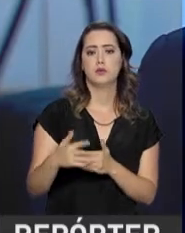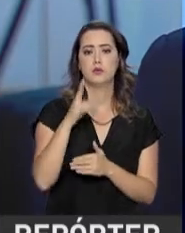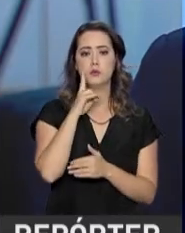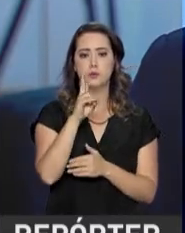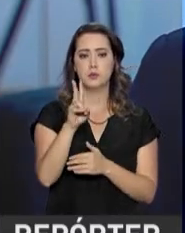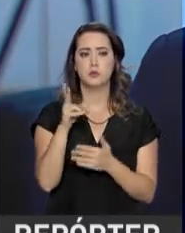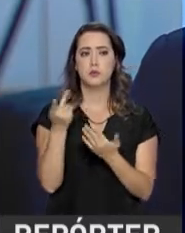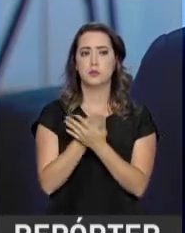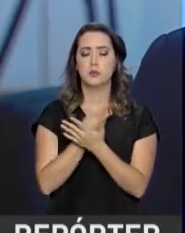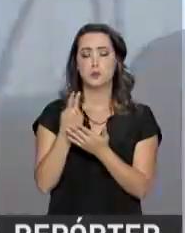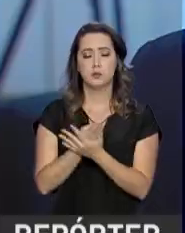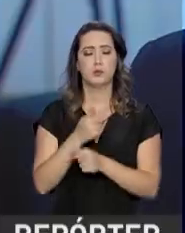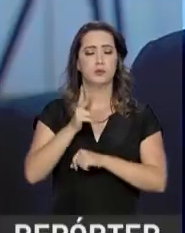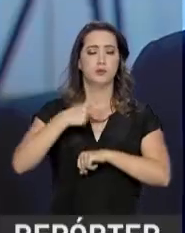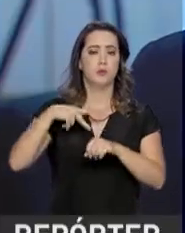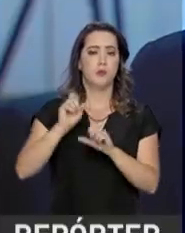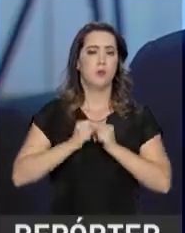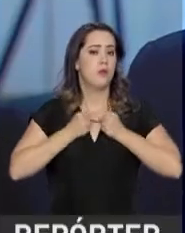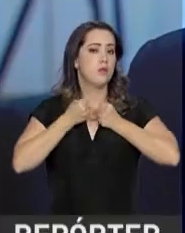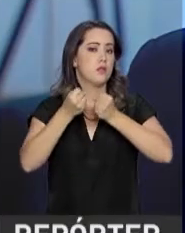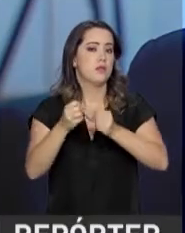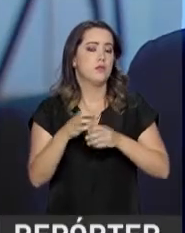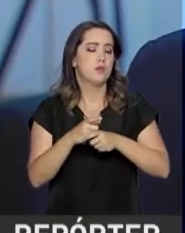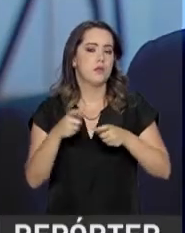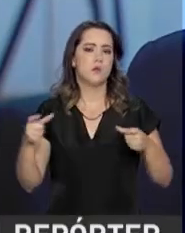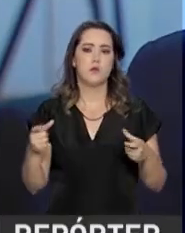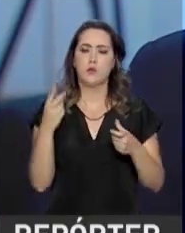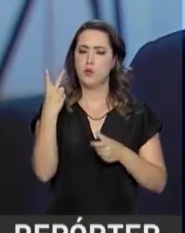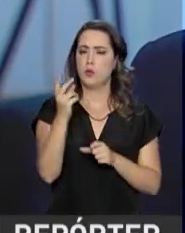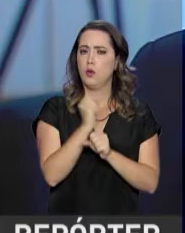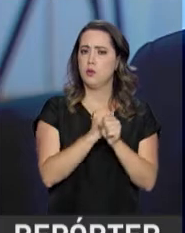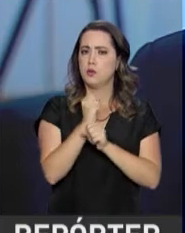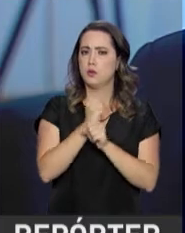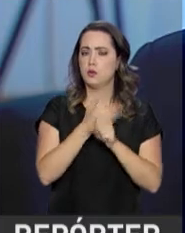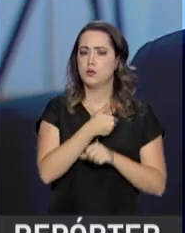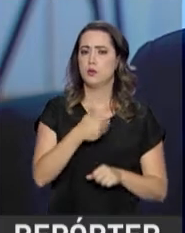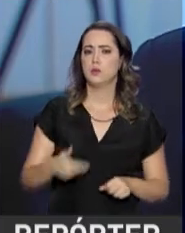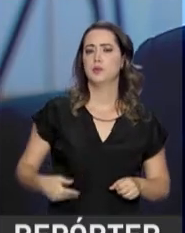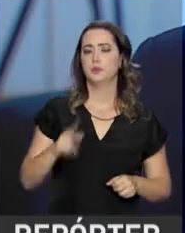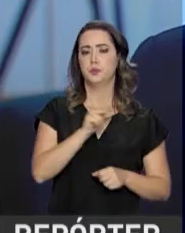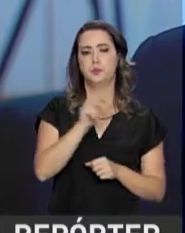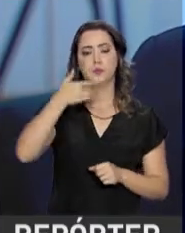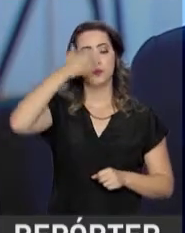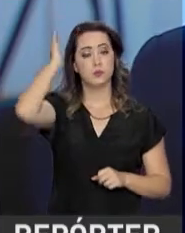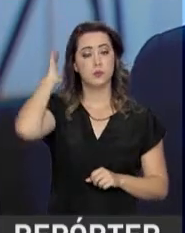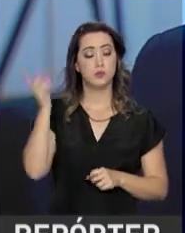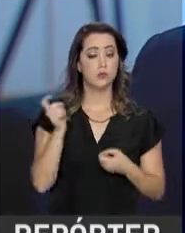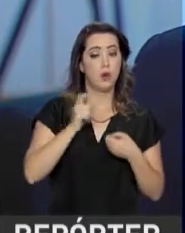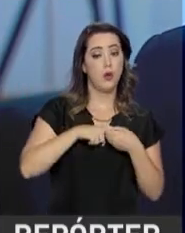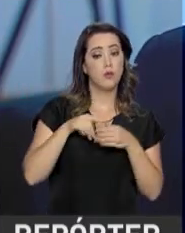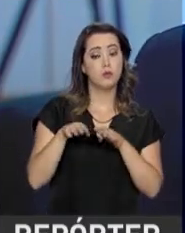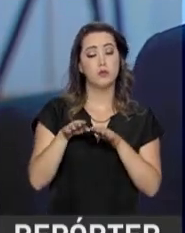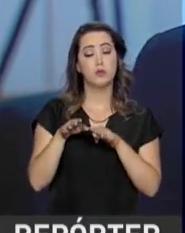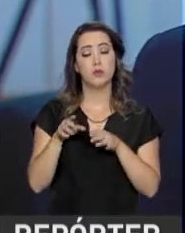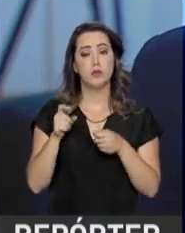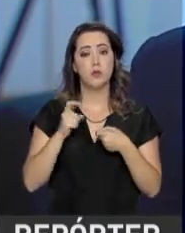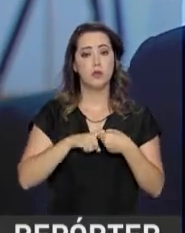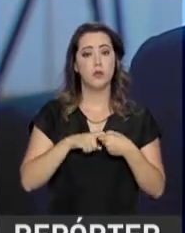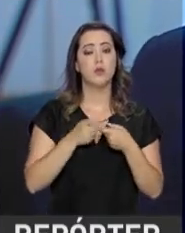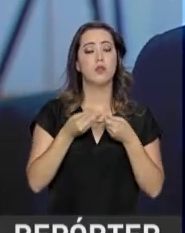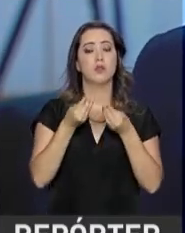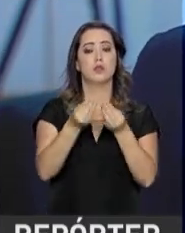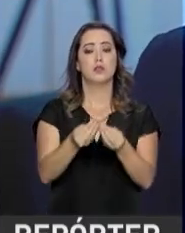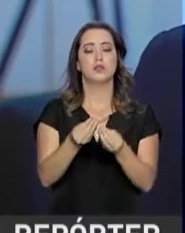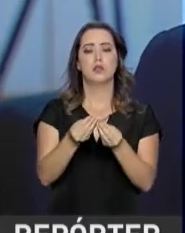aplicada no país foi um esforço enorme nesses dois anos do governo do presidente temer restabelecer as condições